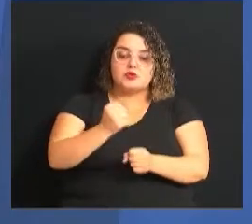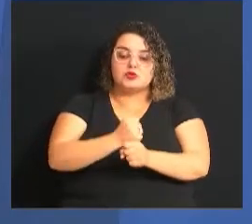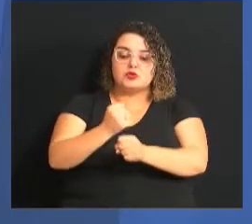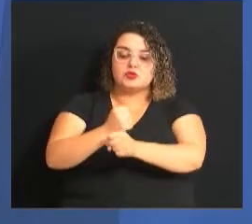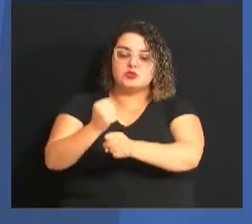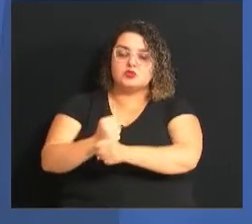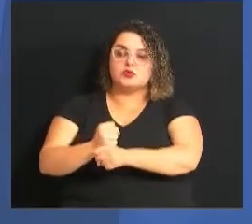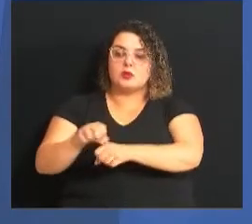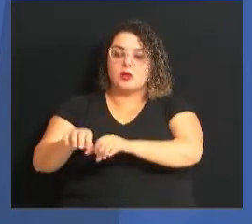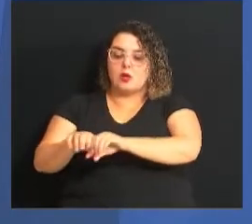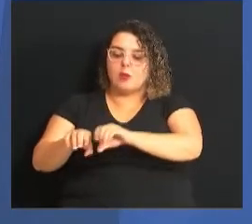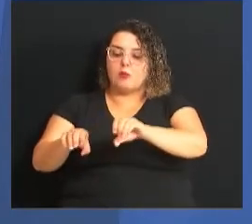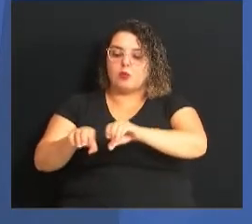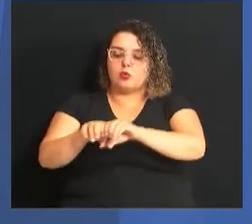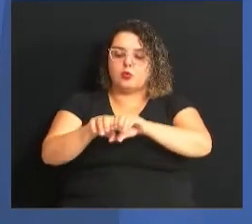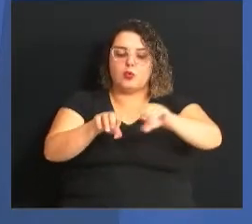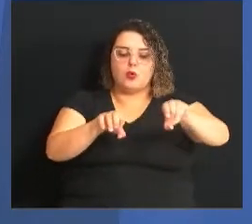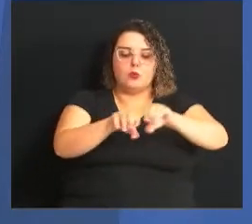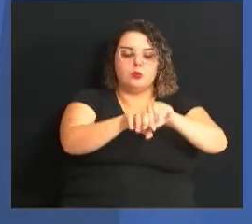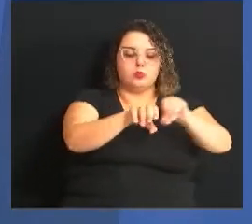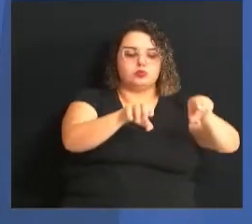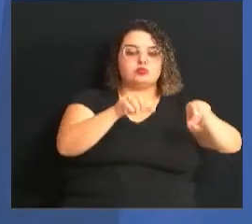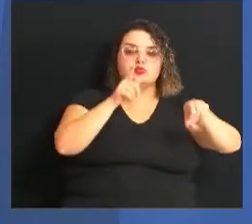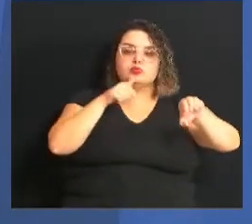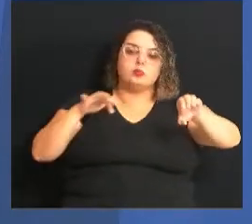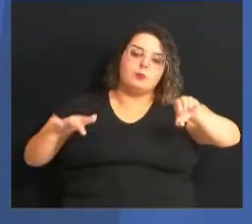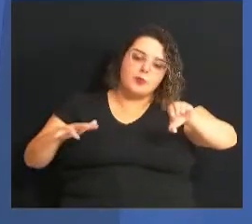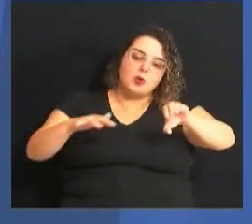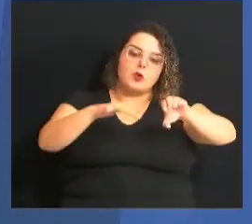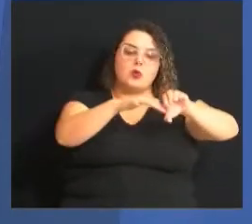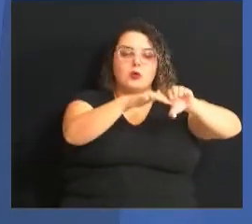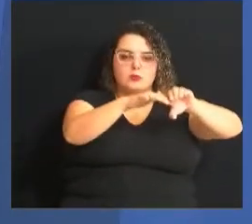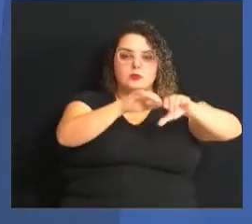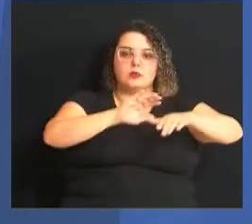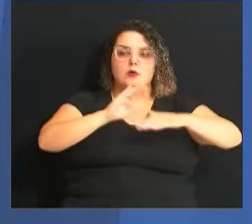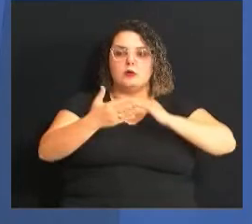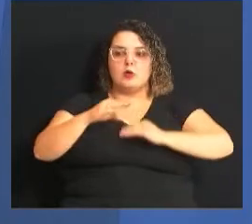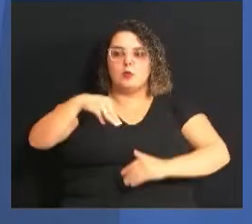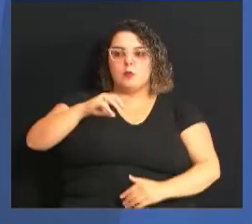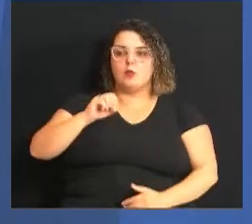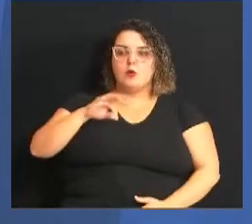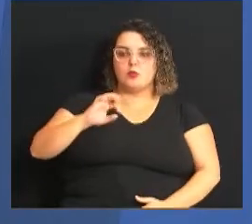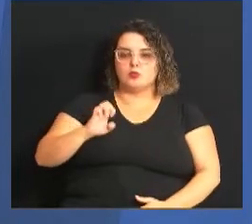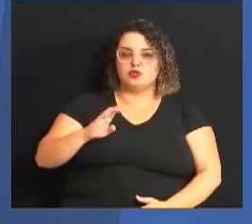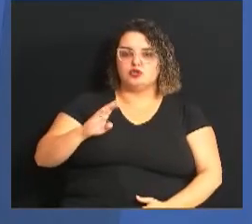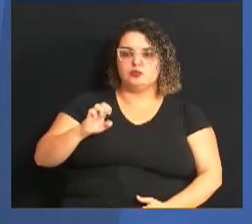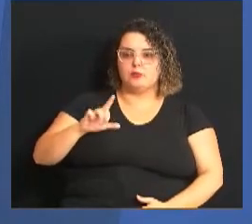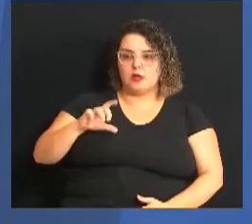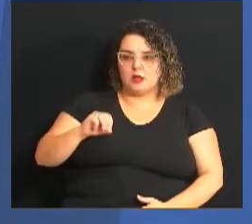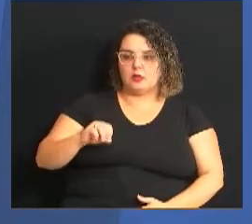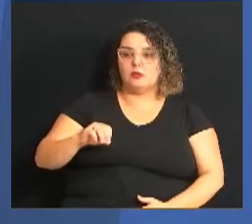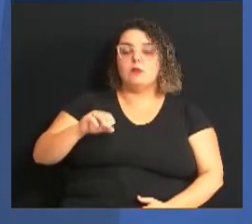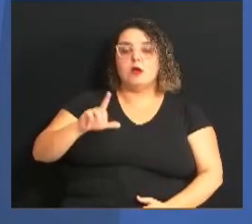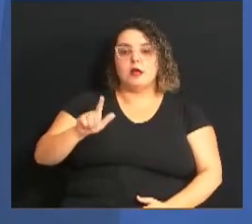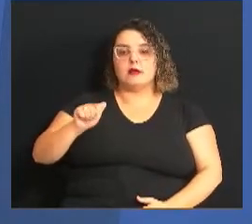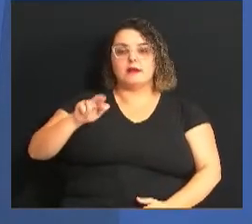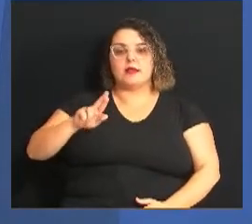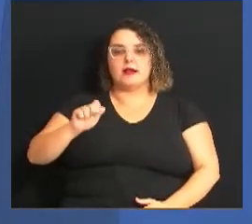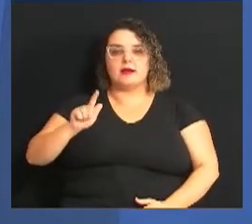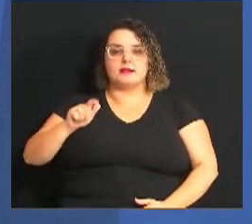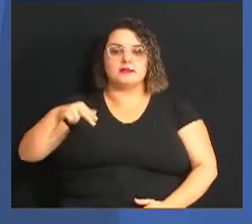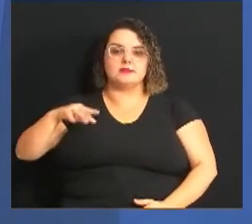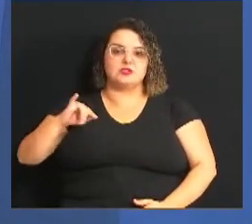implantação do sistema de abastecimento de água nos bairros Monte Belo, Gargantilha e Bananal. A